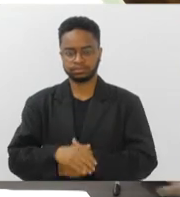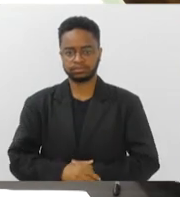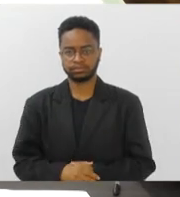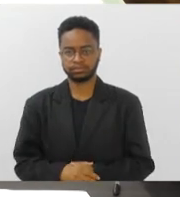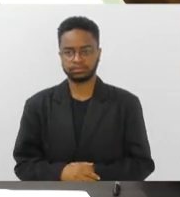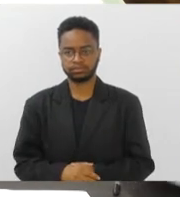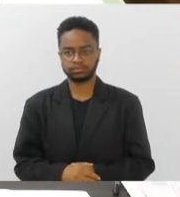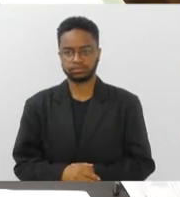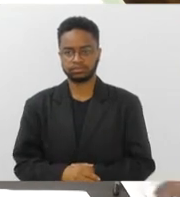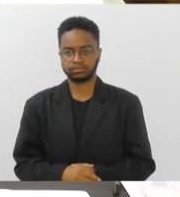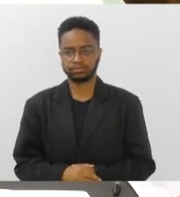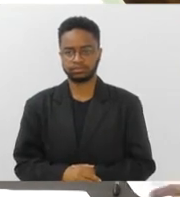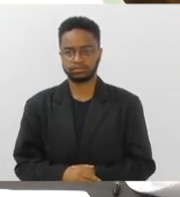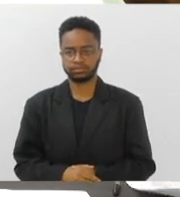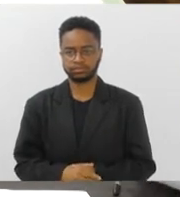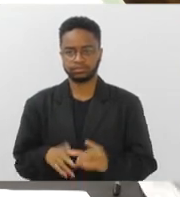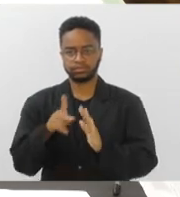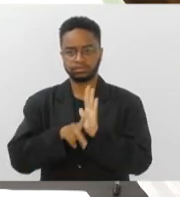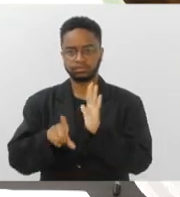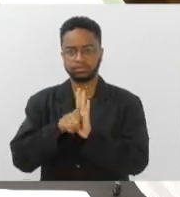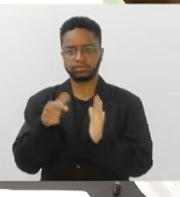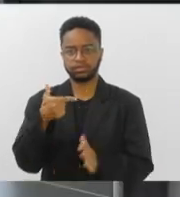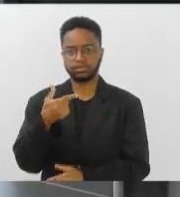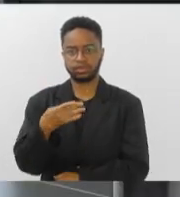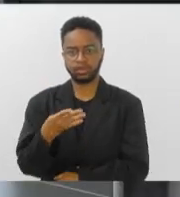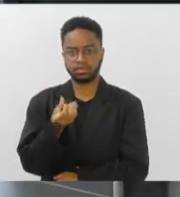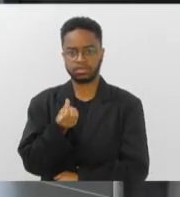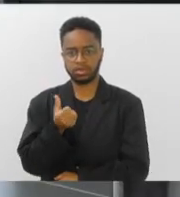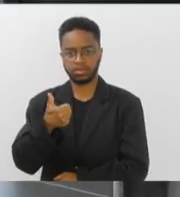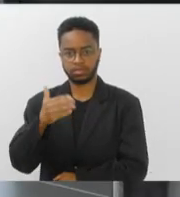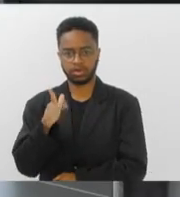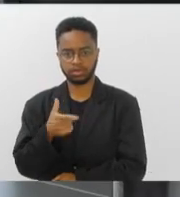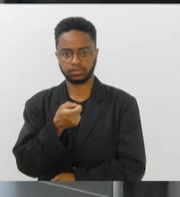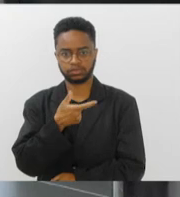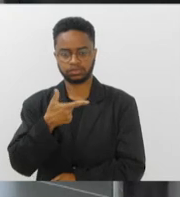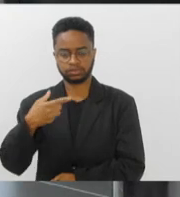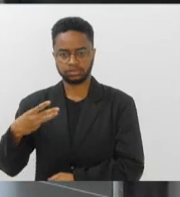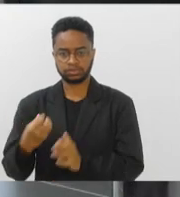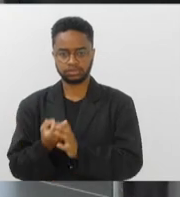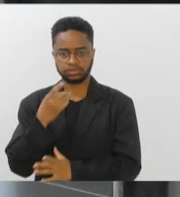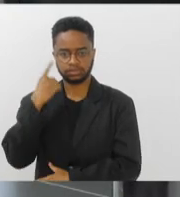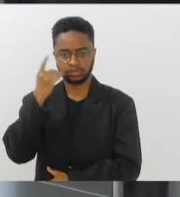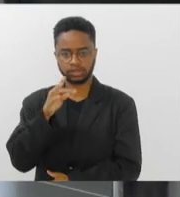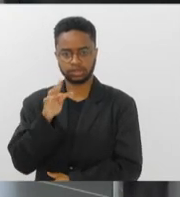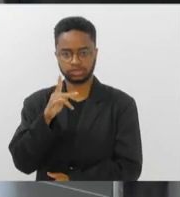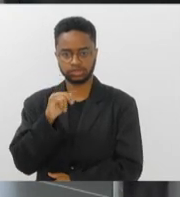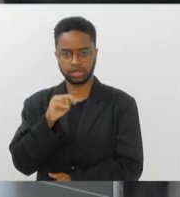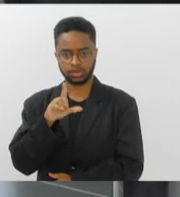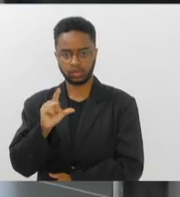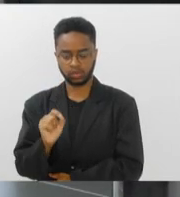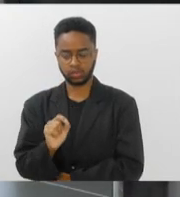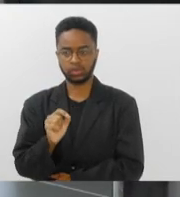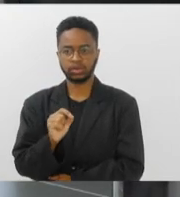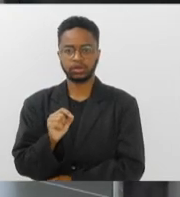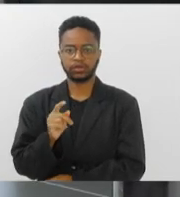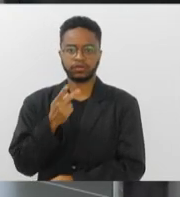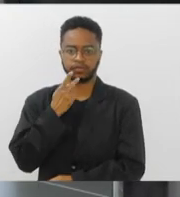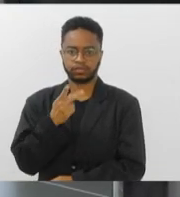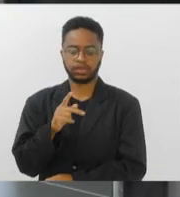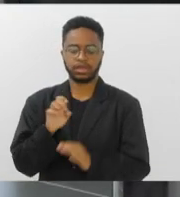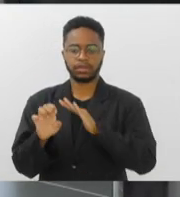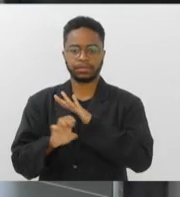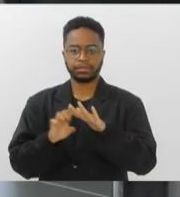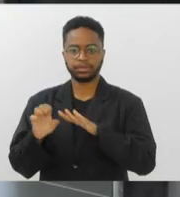aprovado. Projeto de lei 2461 de 23, de autoria do deputado Thiago Rangel, que determina que as empresas de transporte